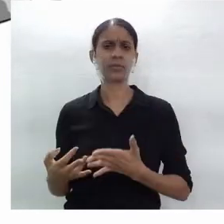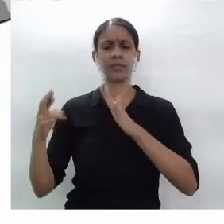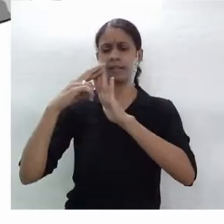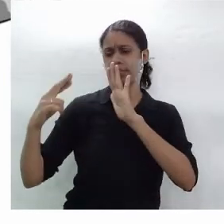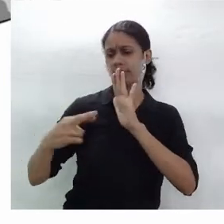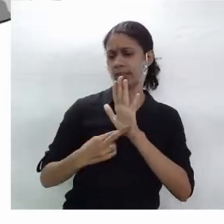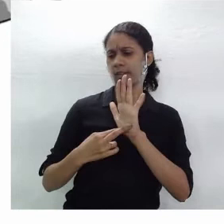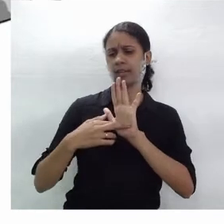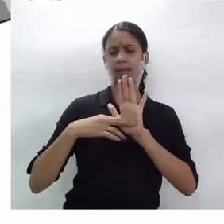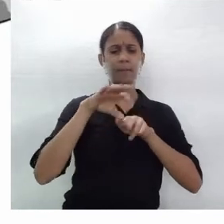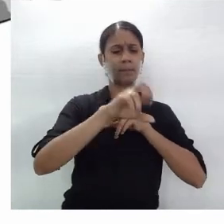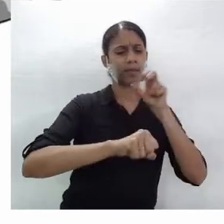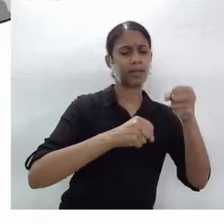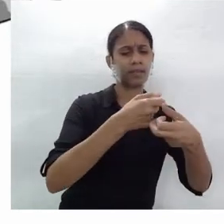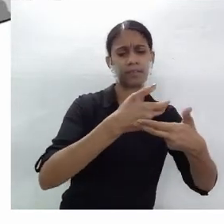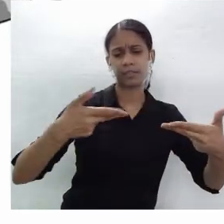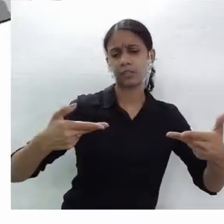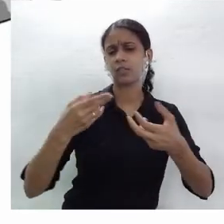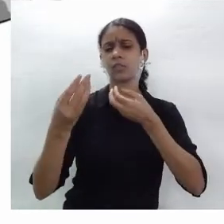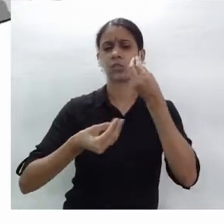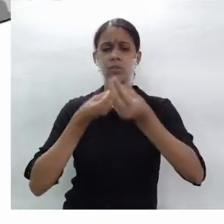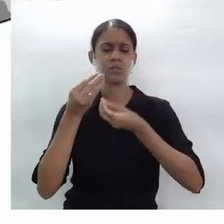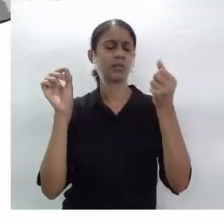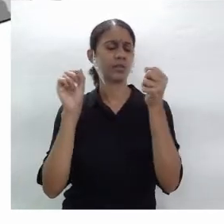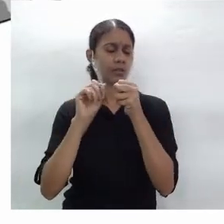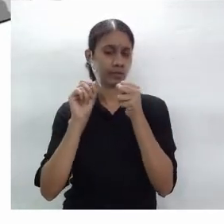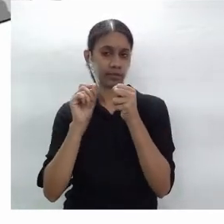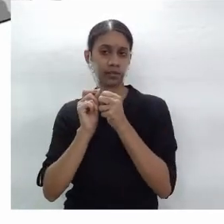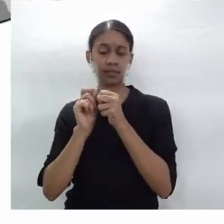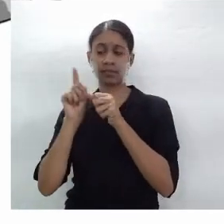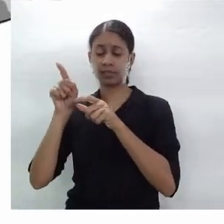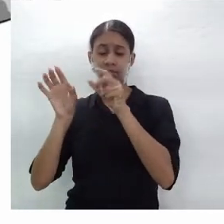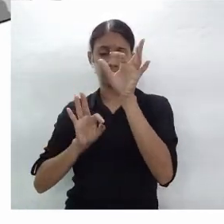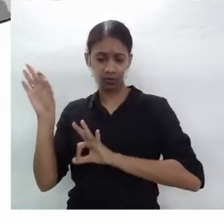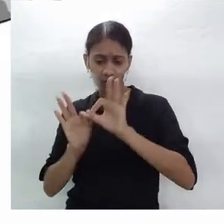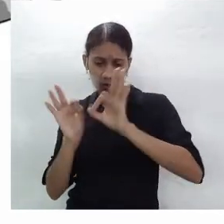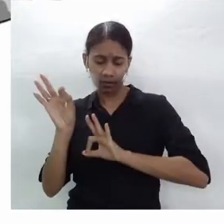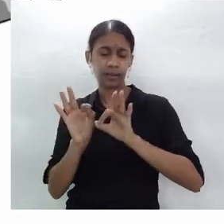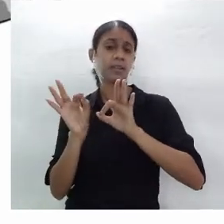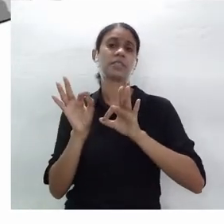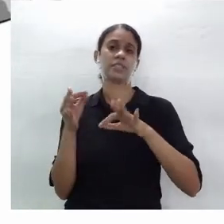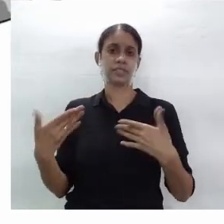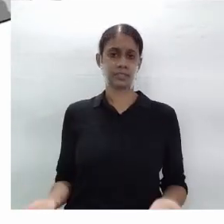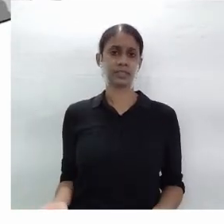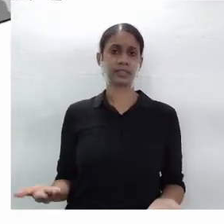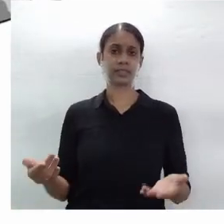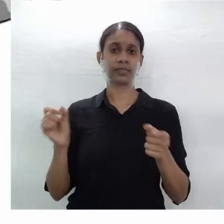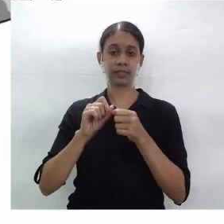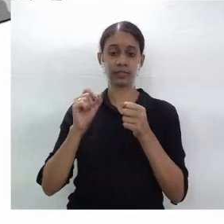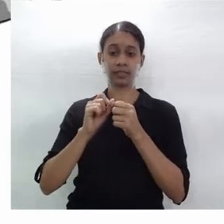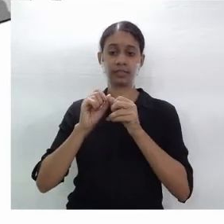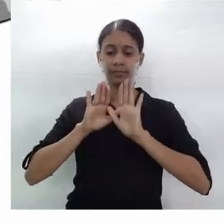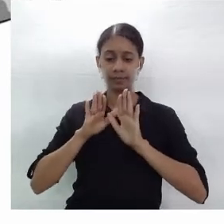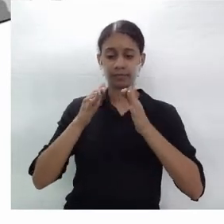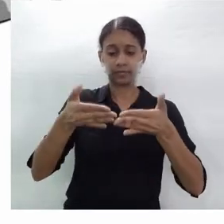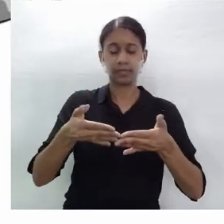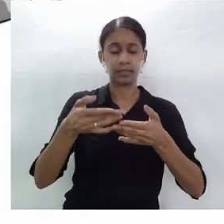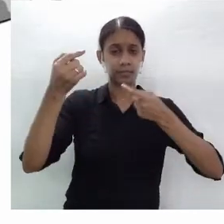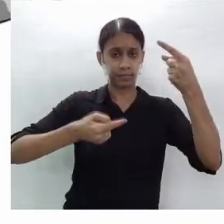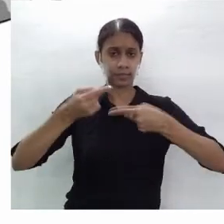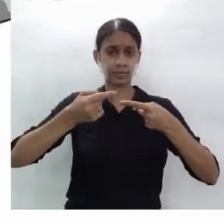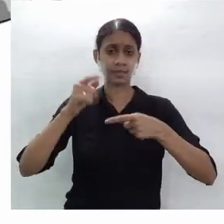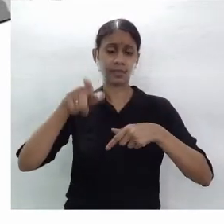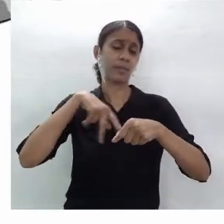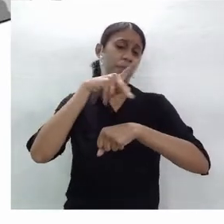retirava toda a pobreza. Então essa estrutura colonial era ela perniciosa. A centralização da política, esses